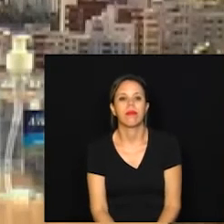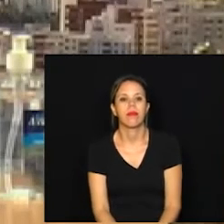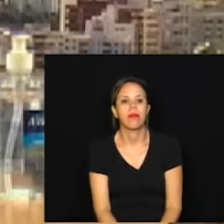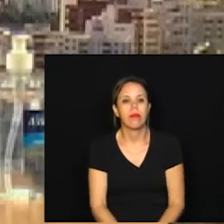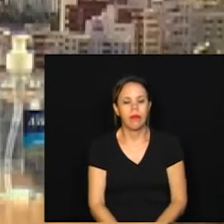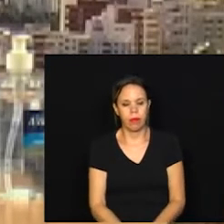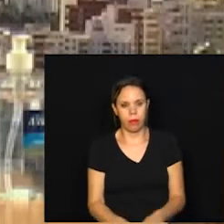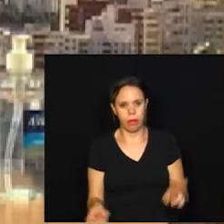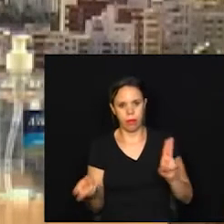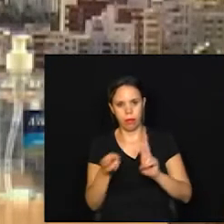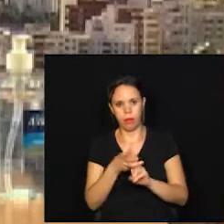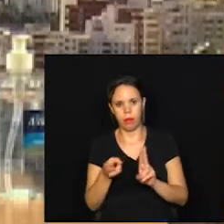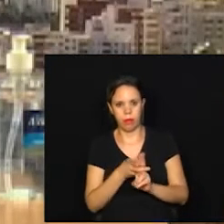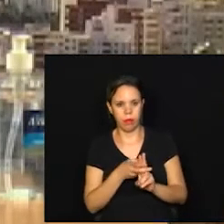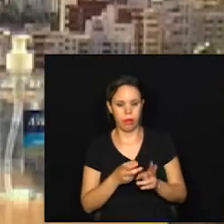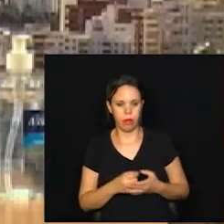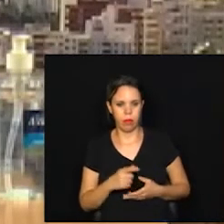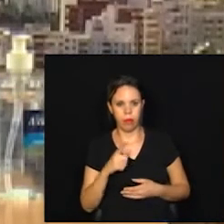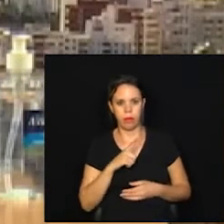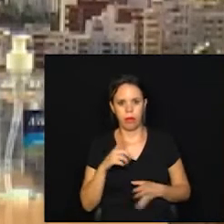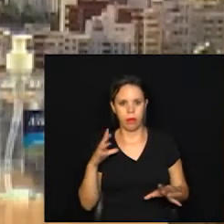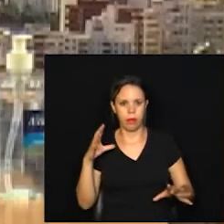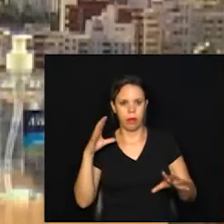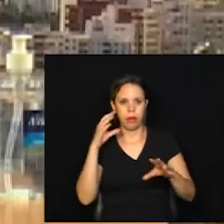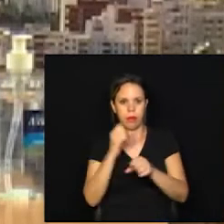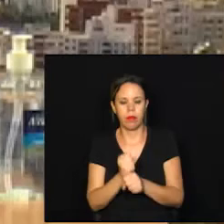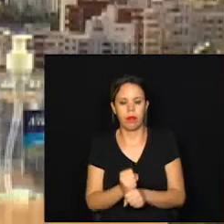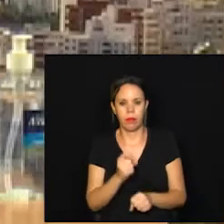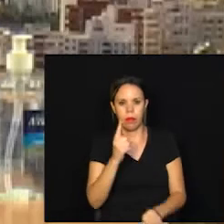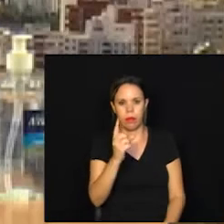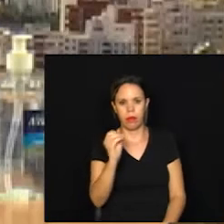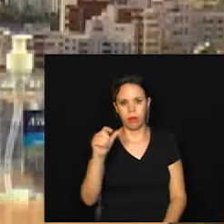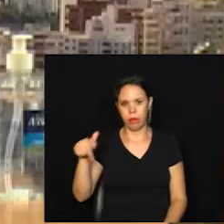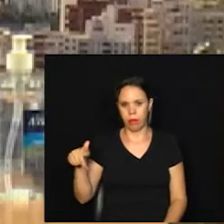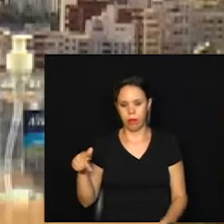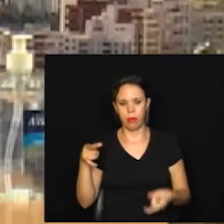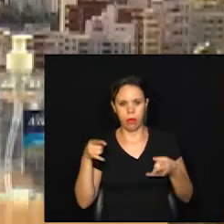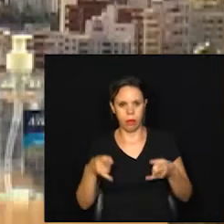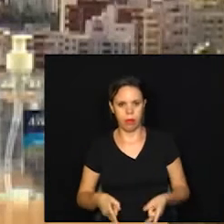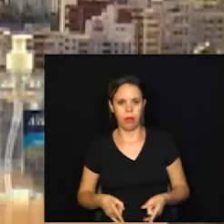O SUS municipal, nós temos um total de 107 leitos,